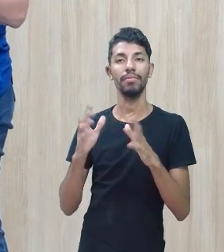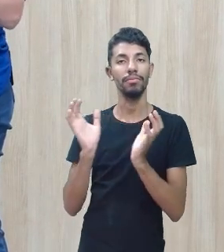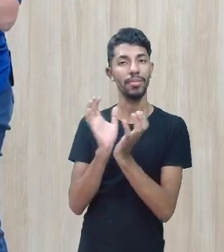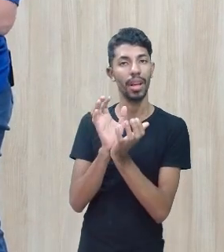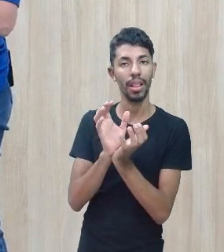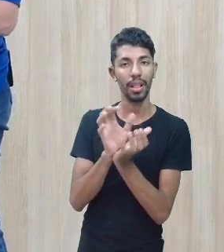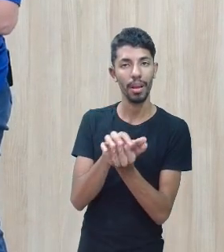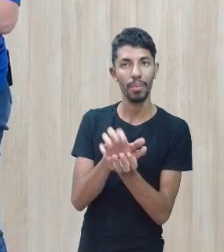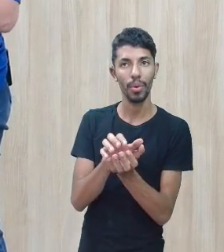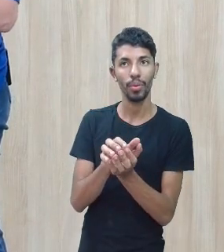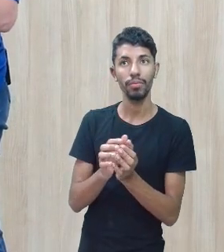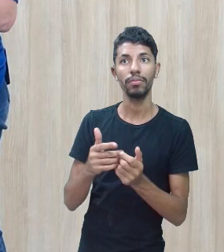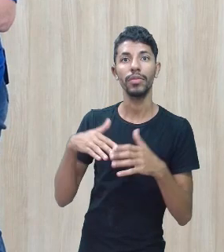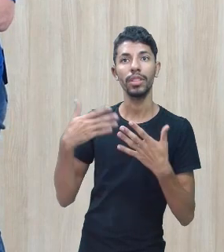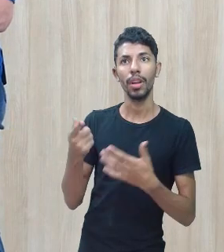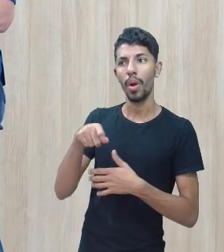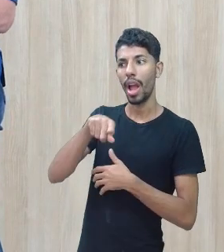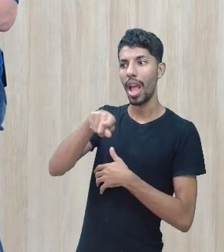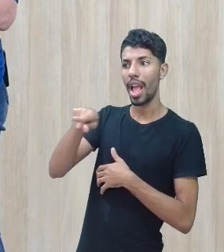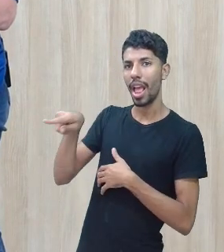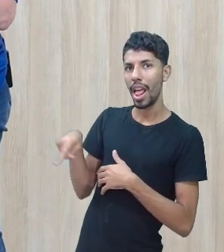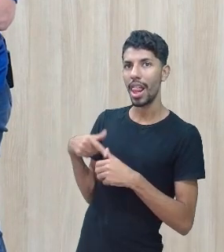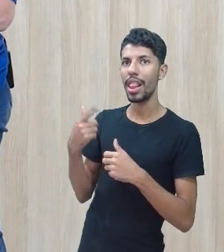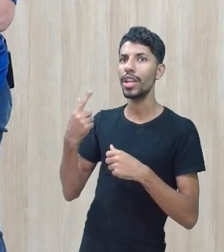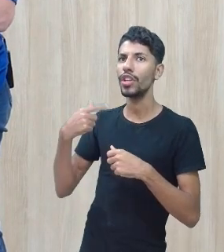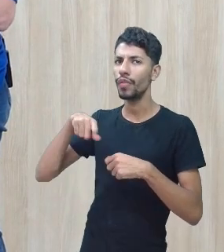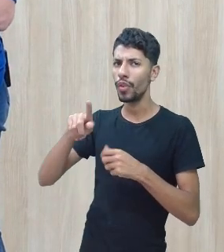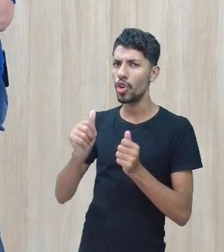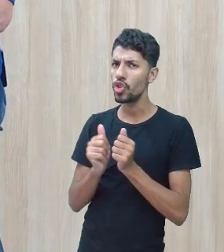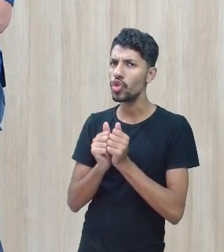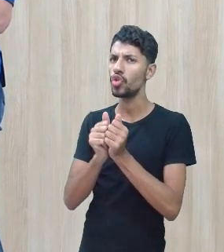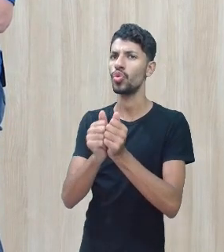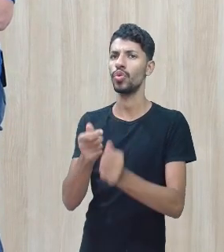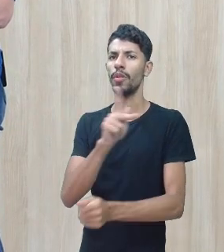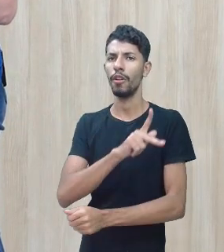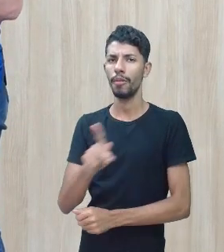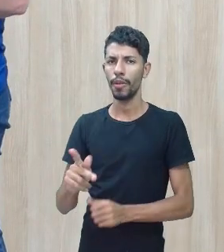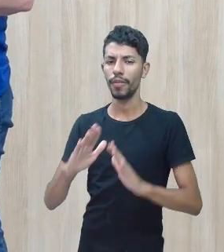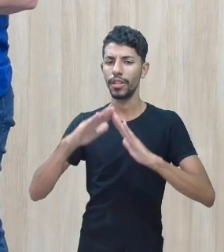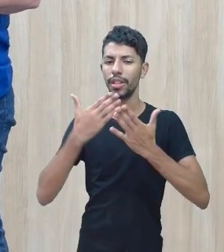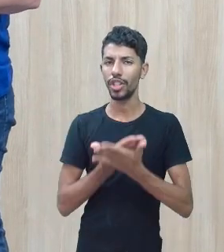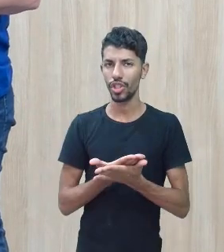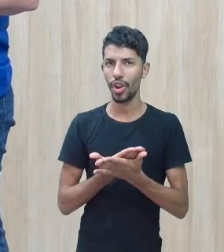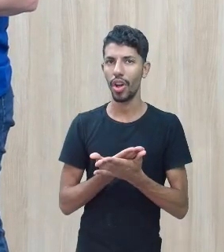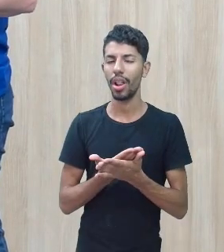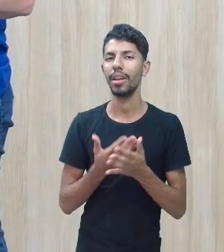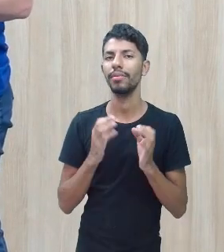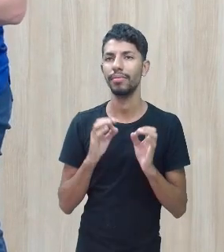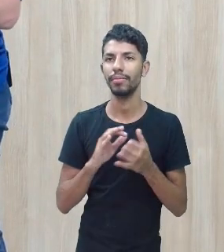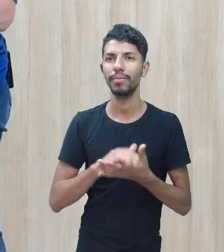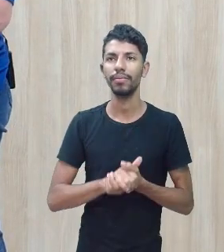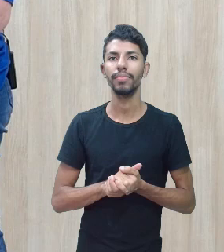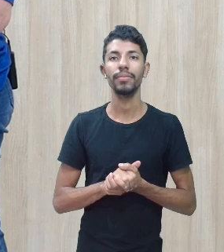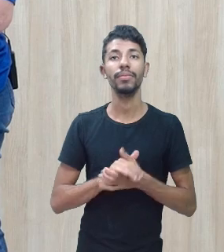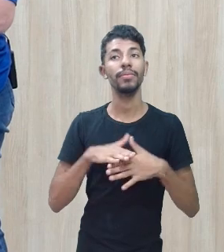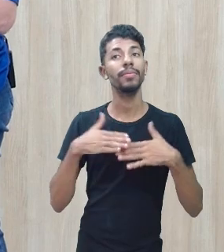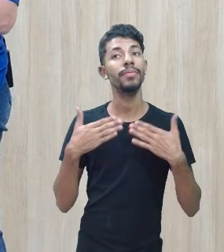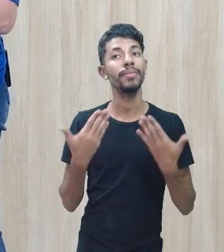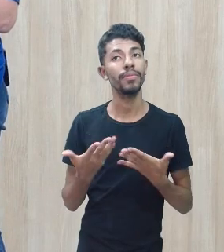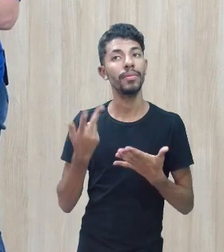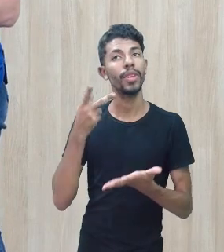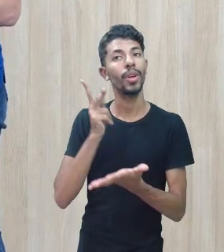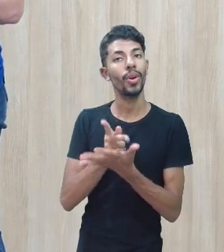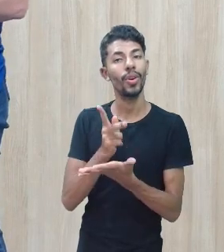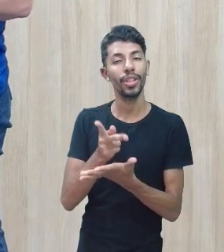foram. Então, eu coloquei, eles foram acompanhados pelos professores e pelas professoras da escola. Então, eu